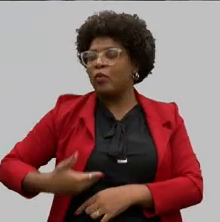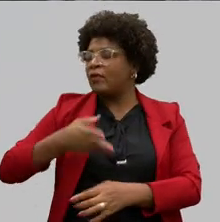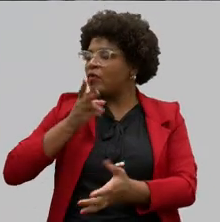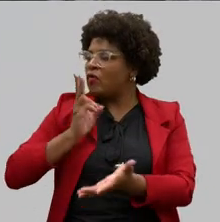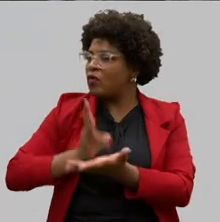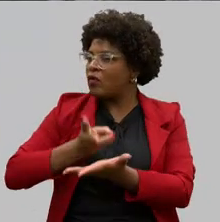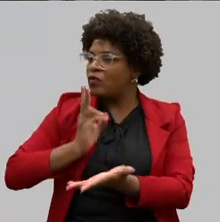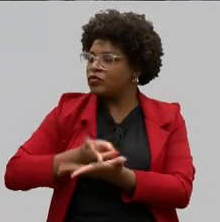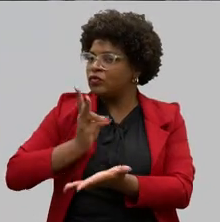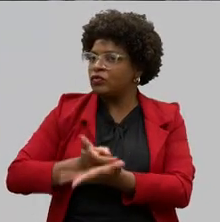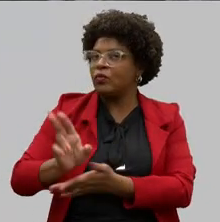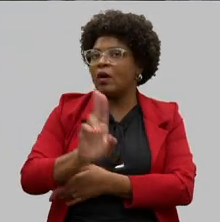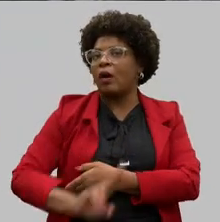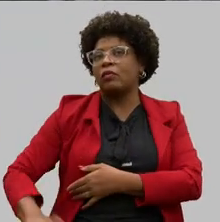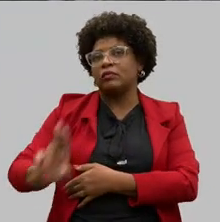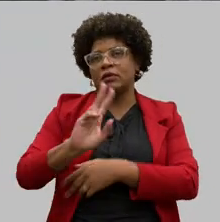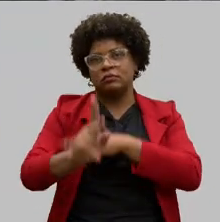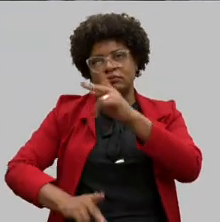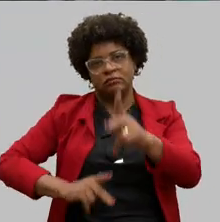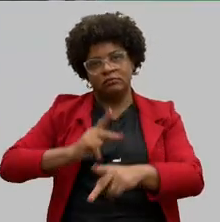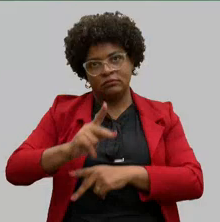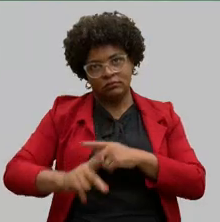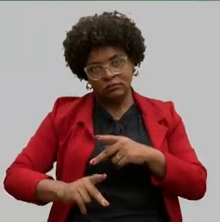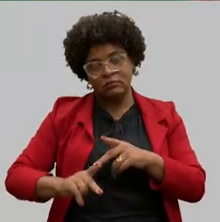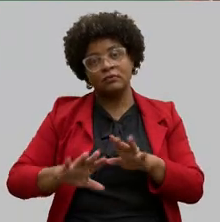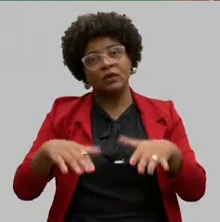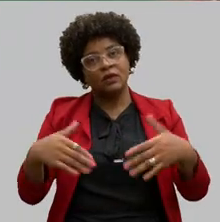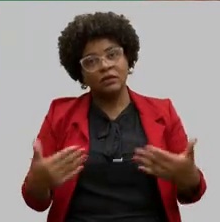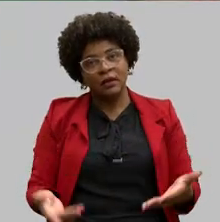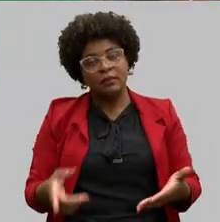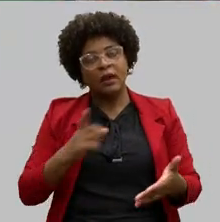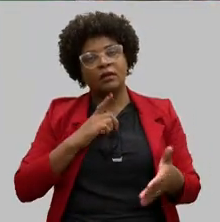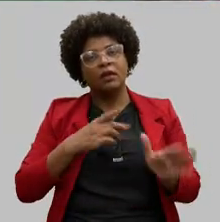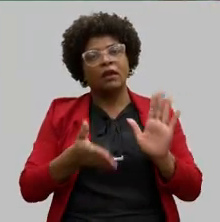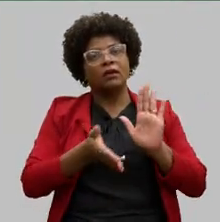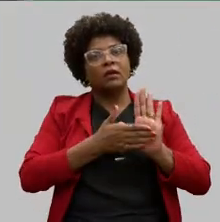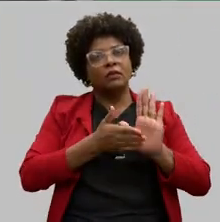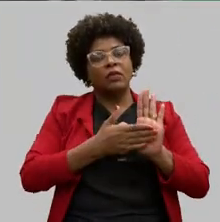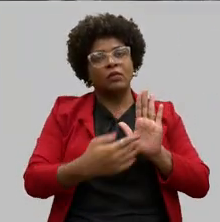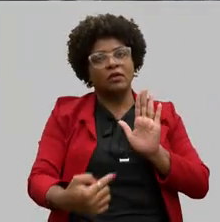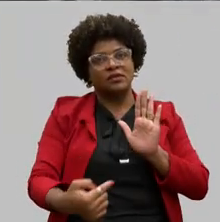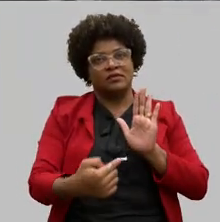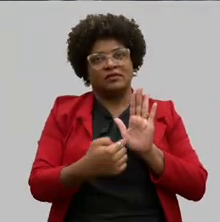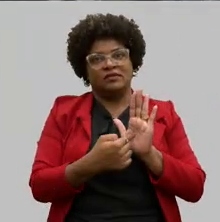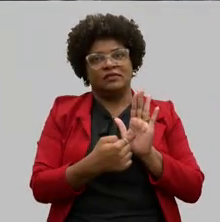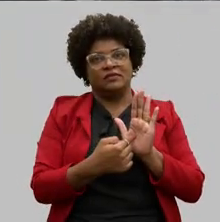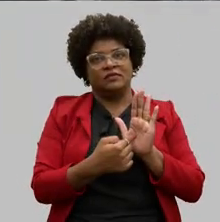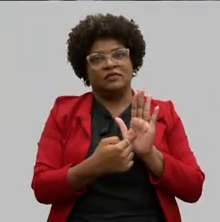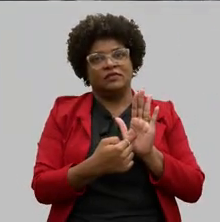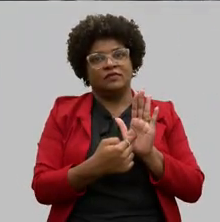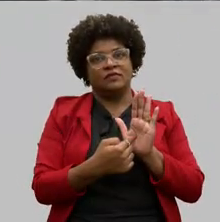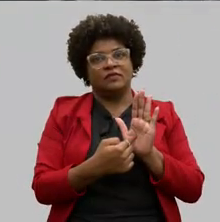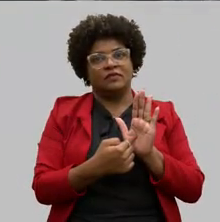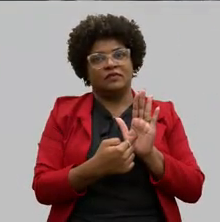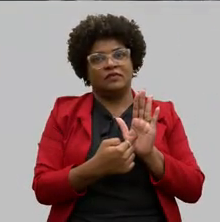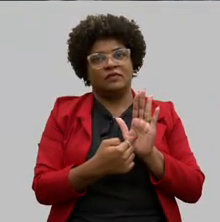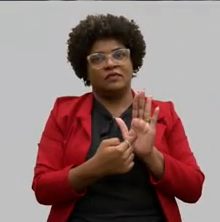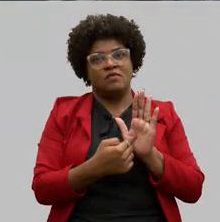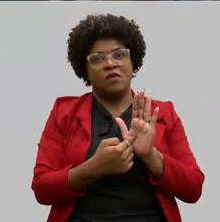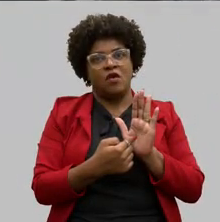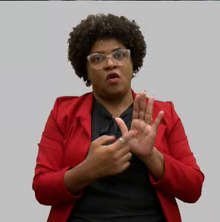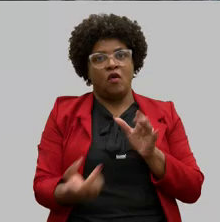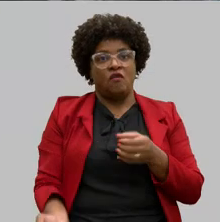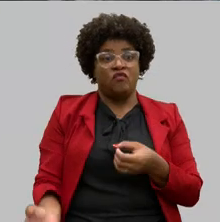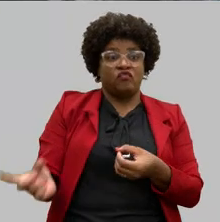de uso comum do Povo Além disso conforme consta na proposição a coisa reverterá o